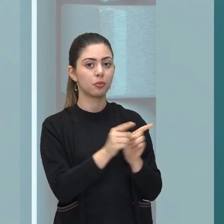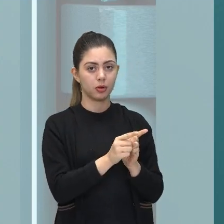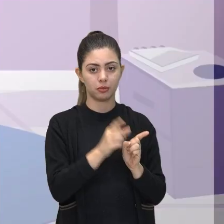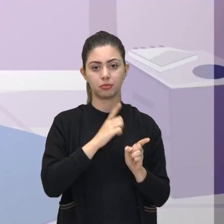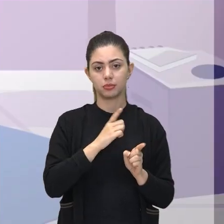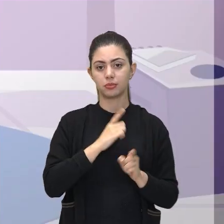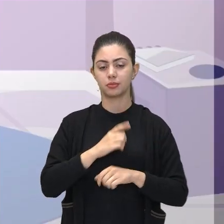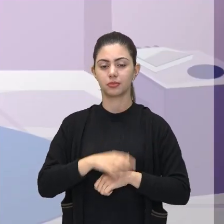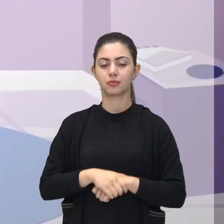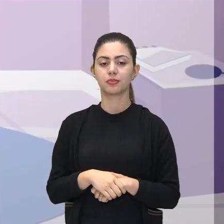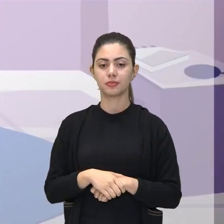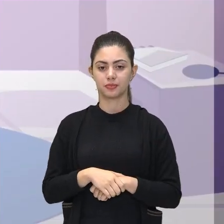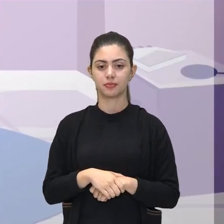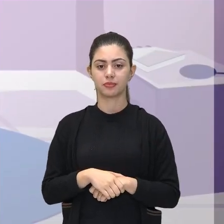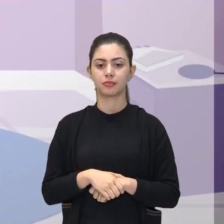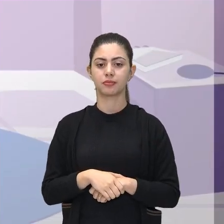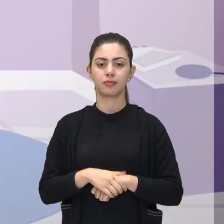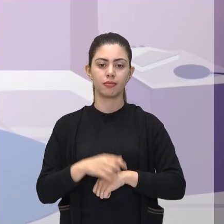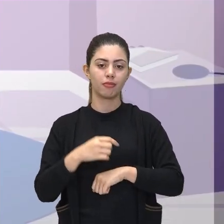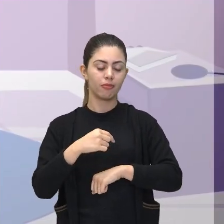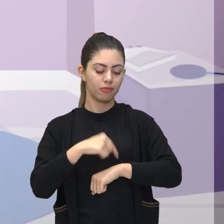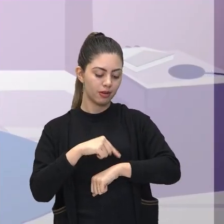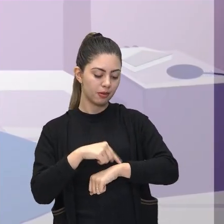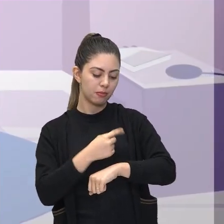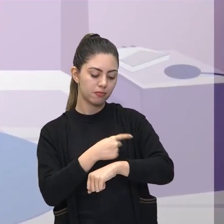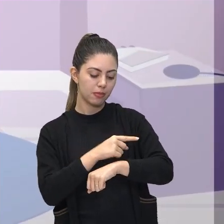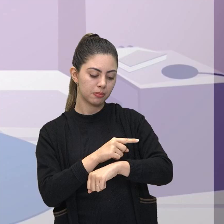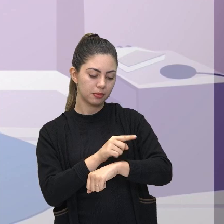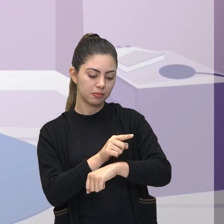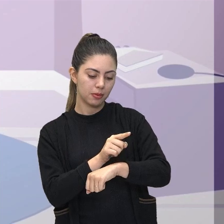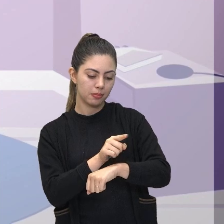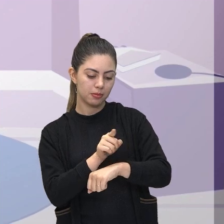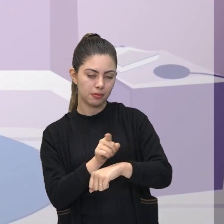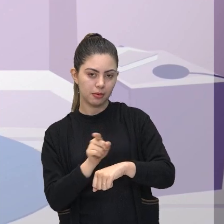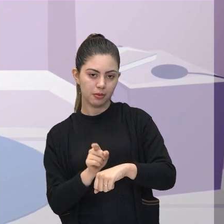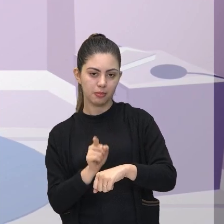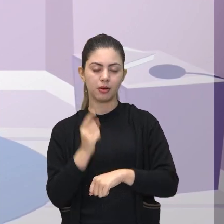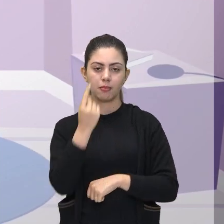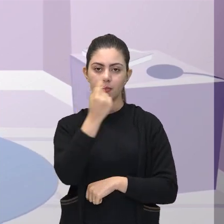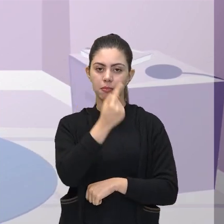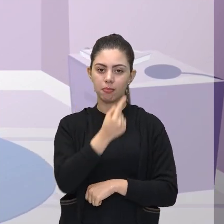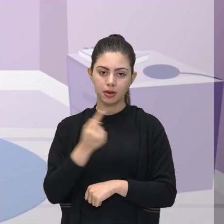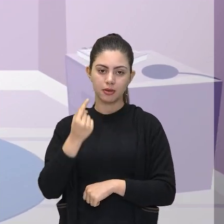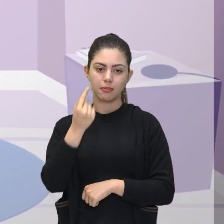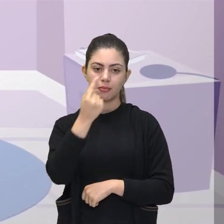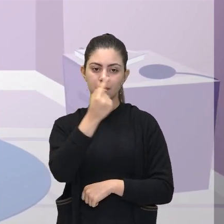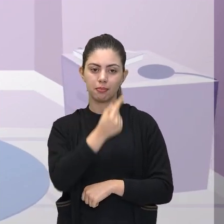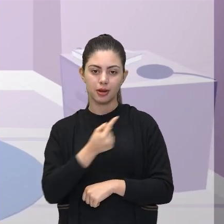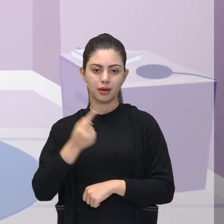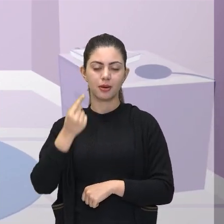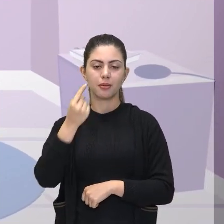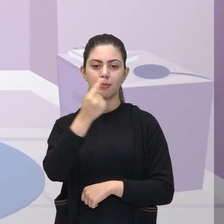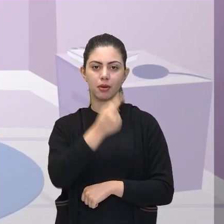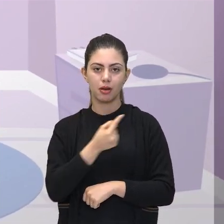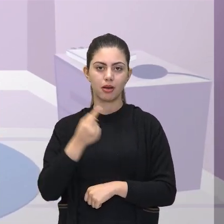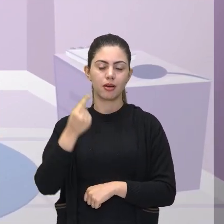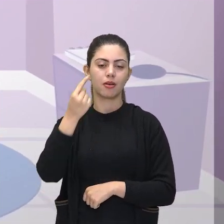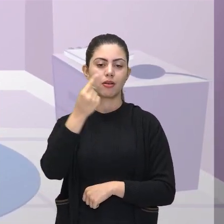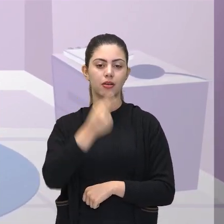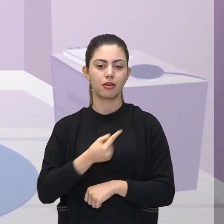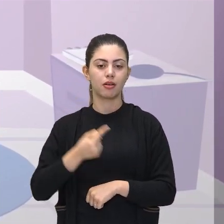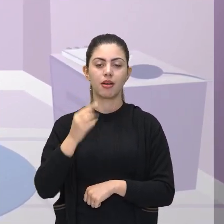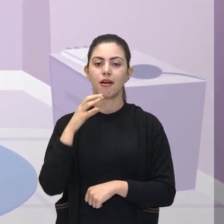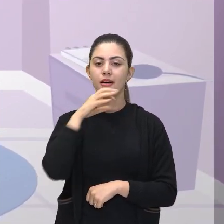vocês. Passa tempo, tic-tac, tic-tac, passa, hora, chega